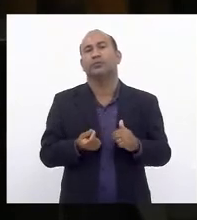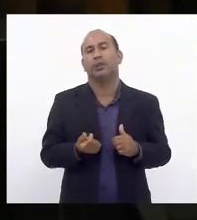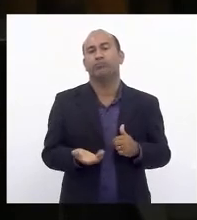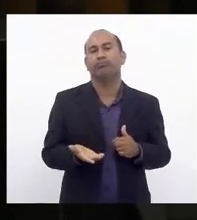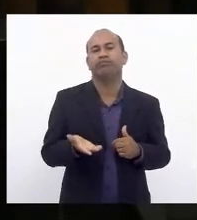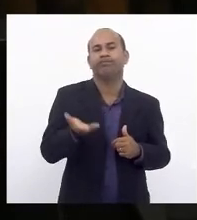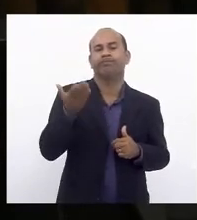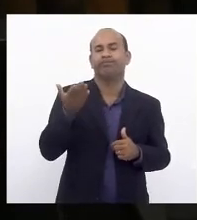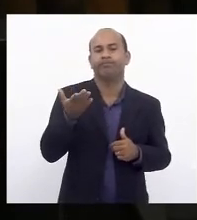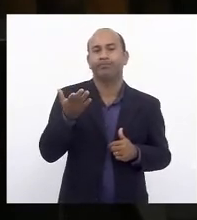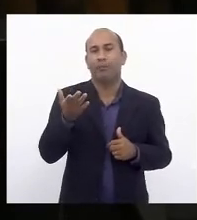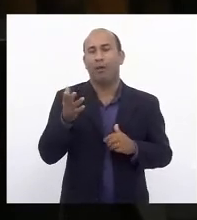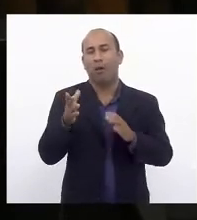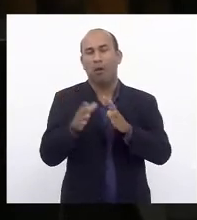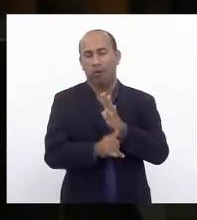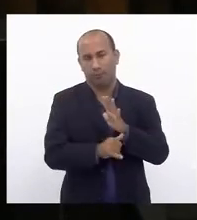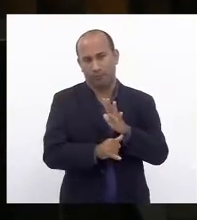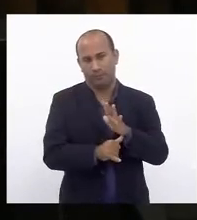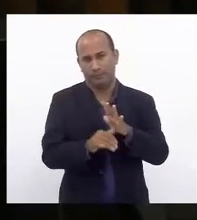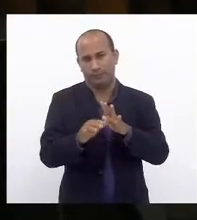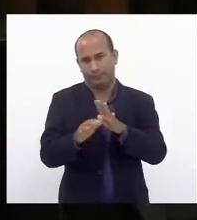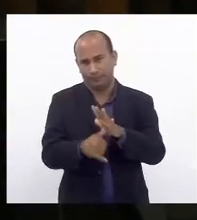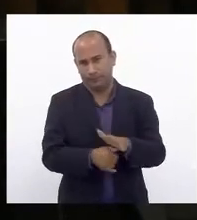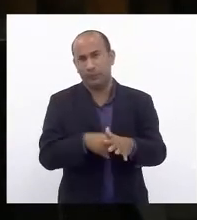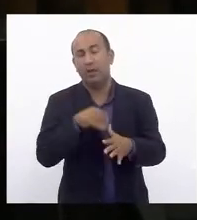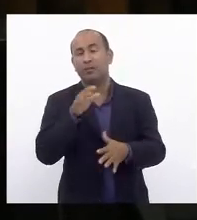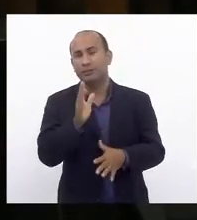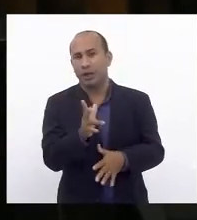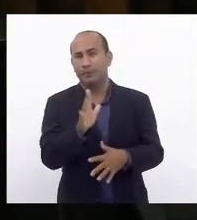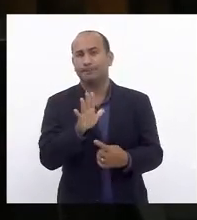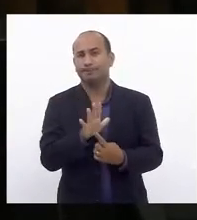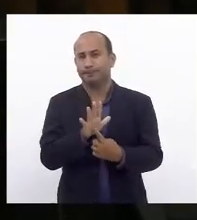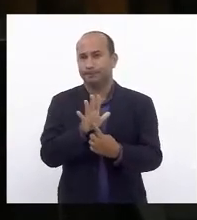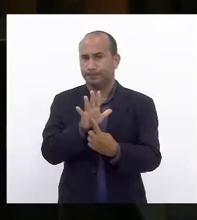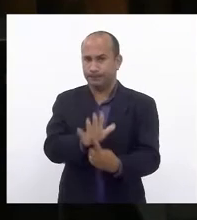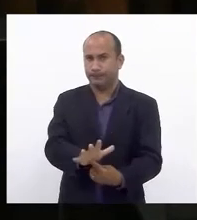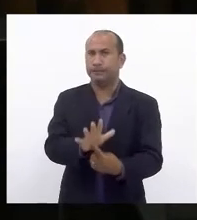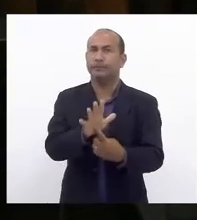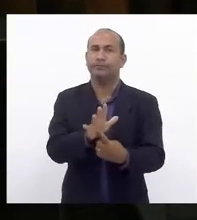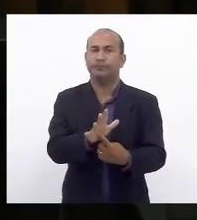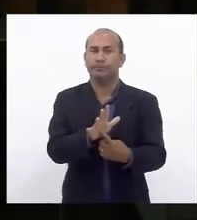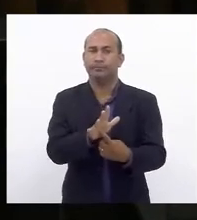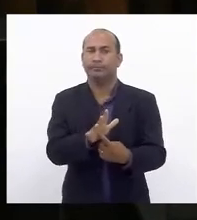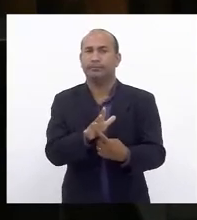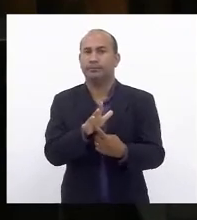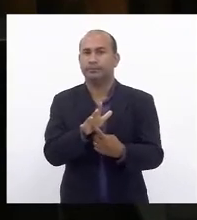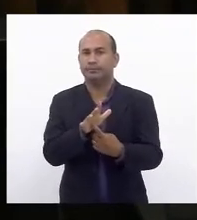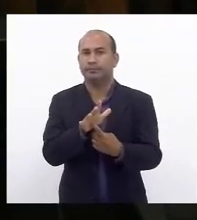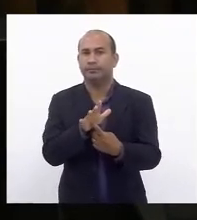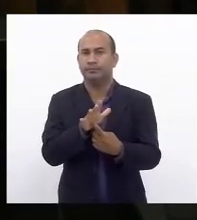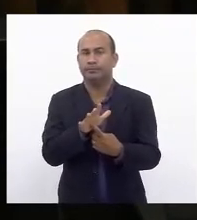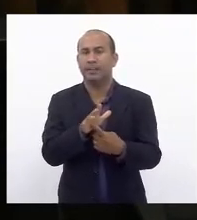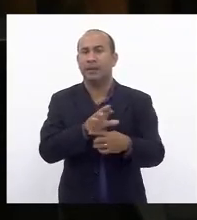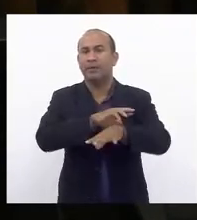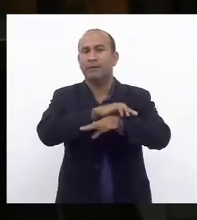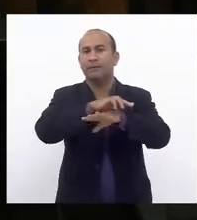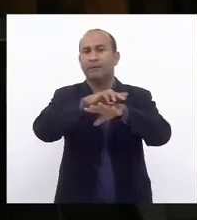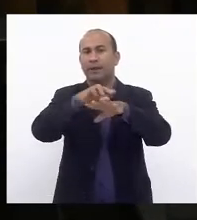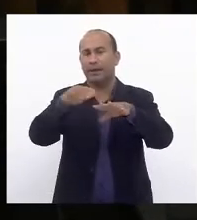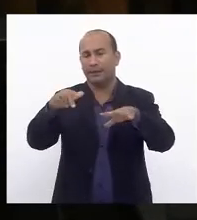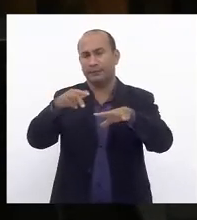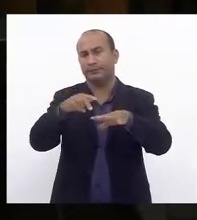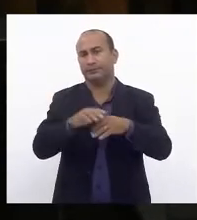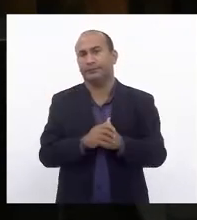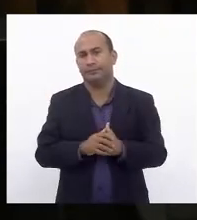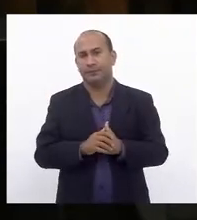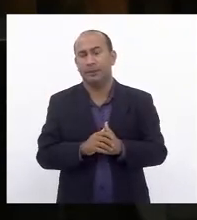e corrupção, como já foi aqui demonstrado por diversas vezes. E